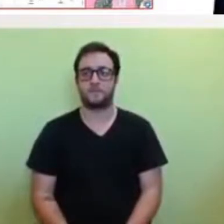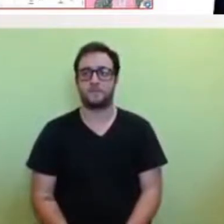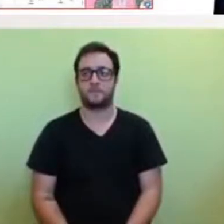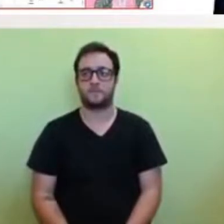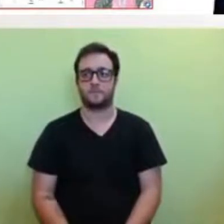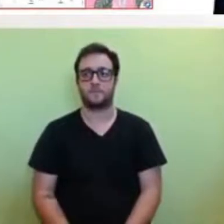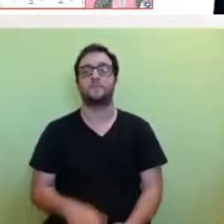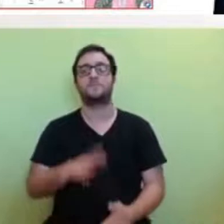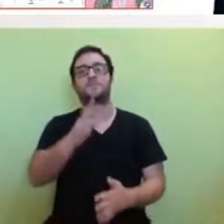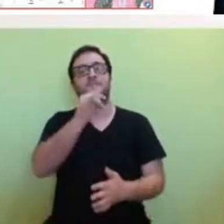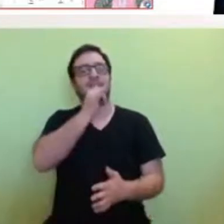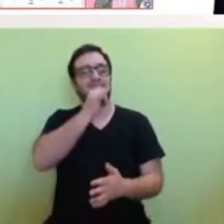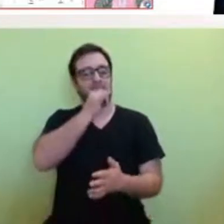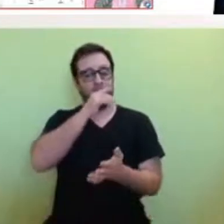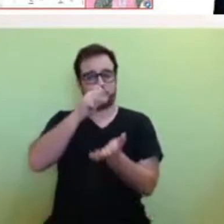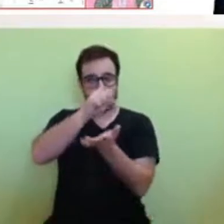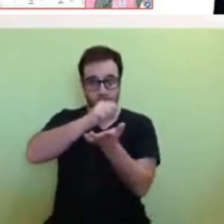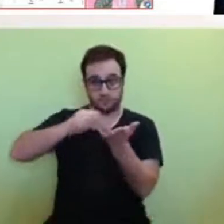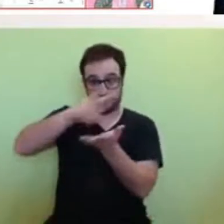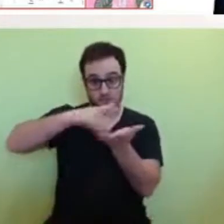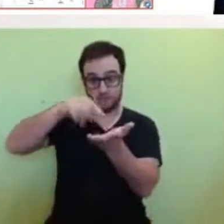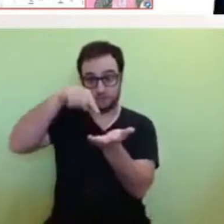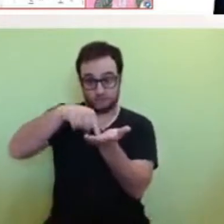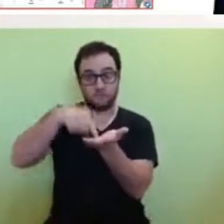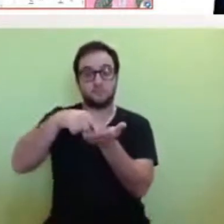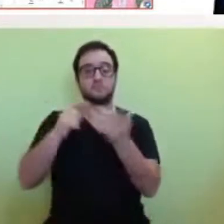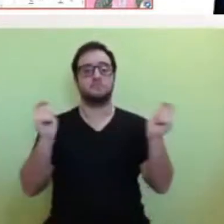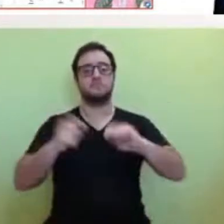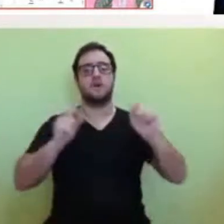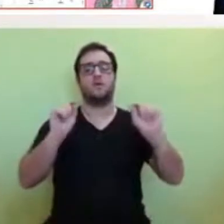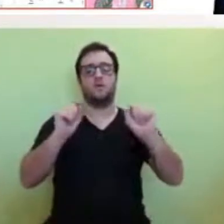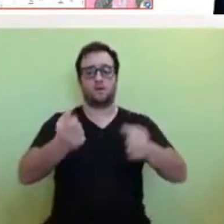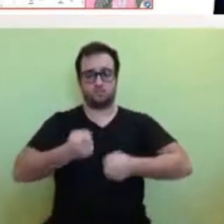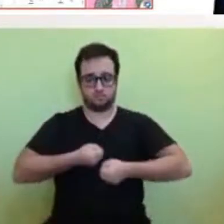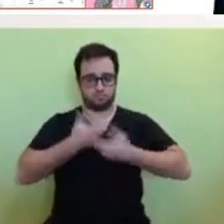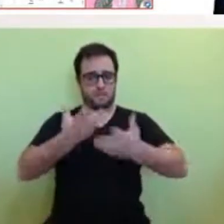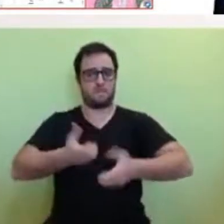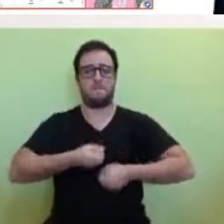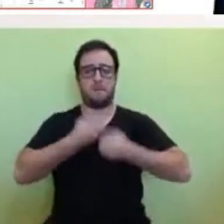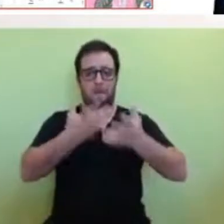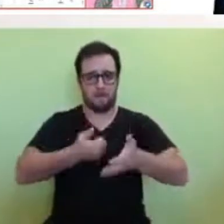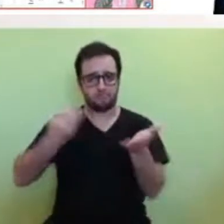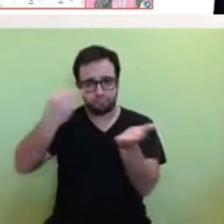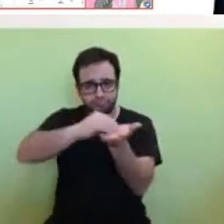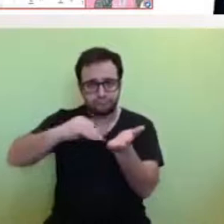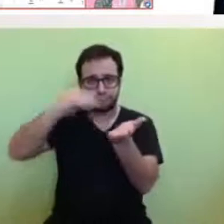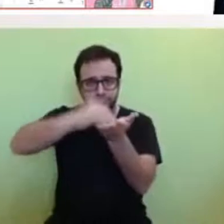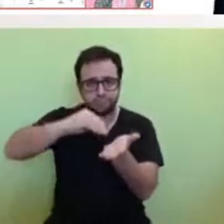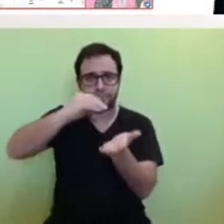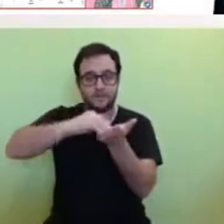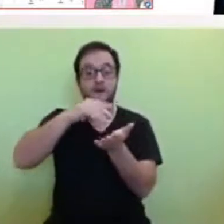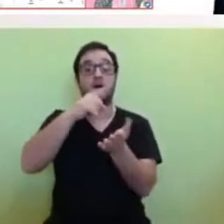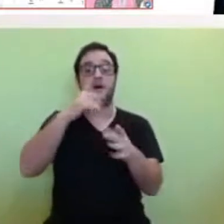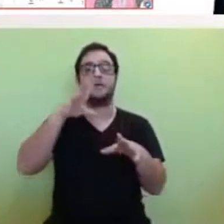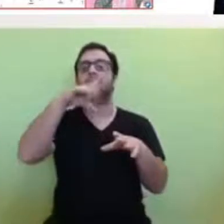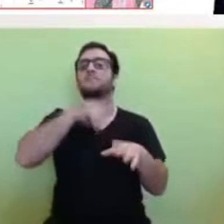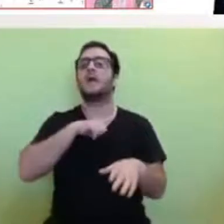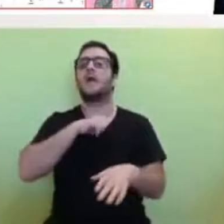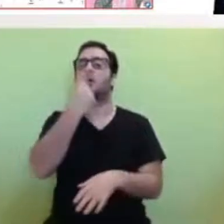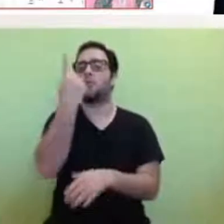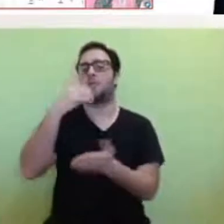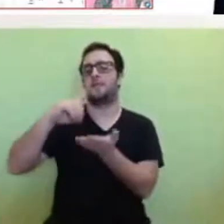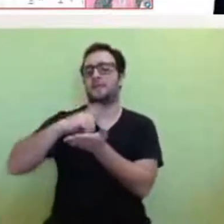pode se manifestar, se aparecer para nós. Nós temos aí o exemplo de uma dissertação, que é essa ali, aquela